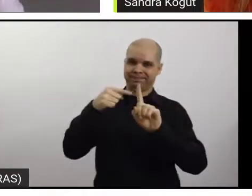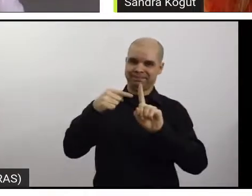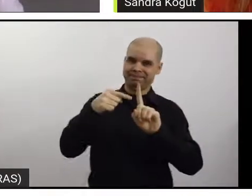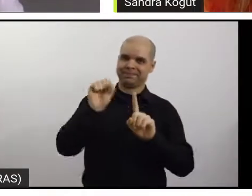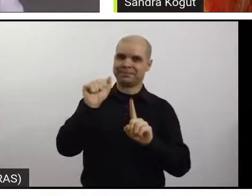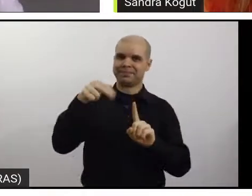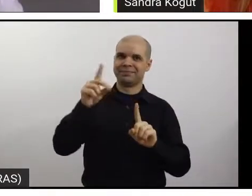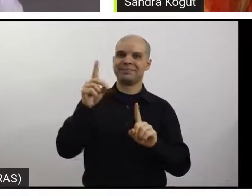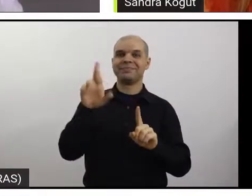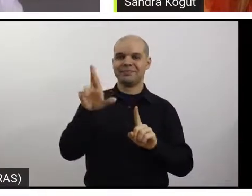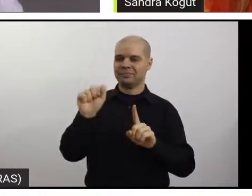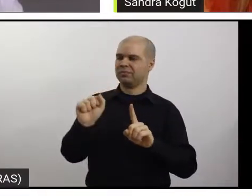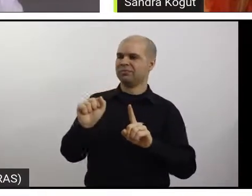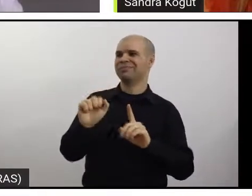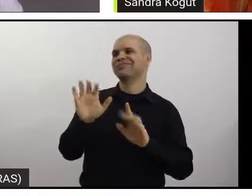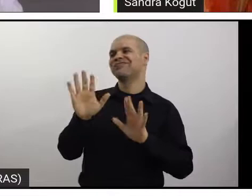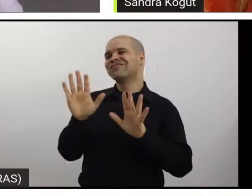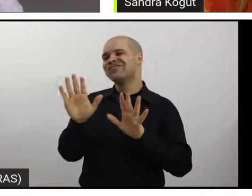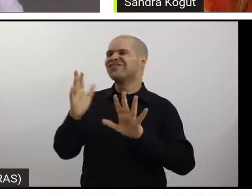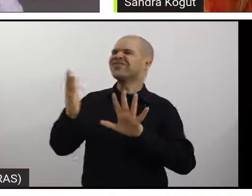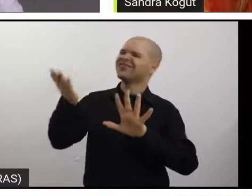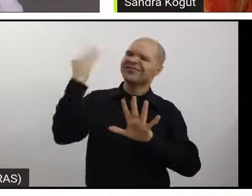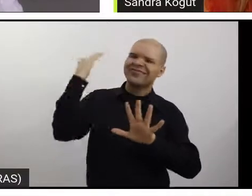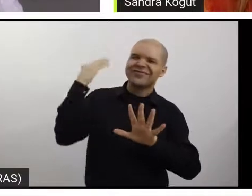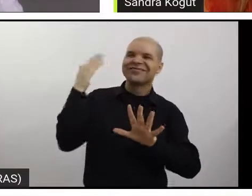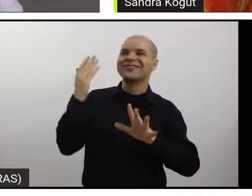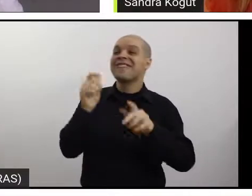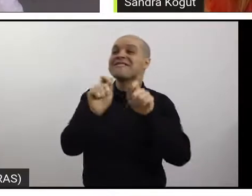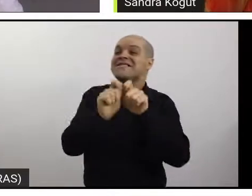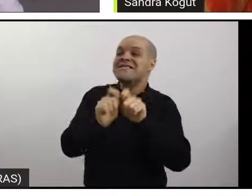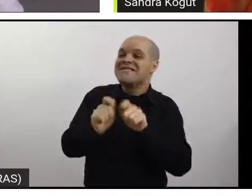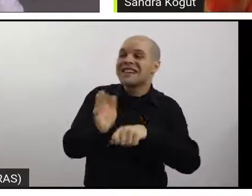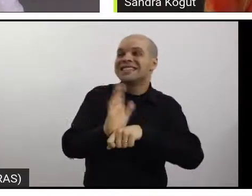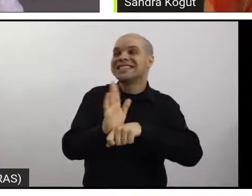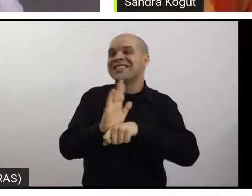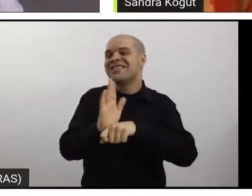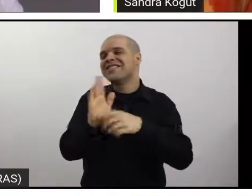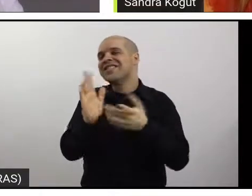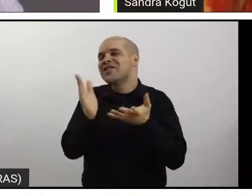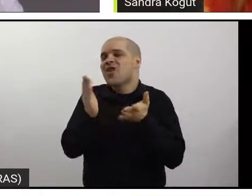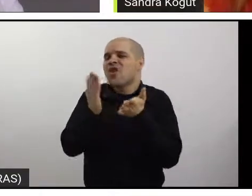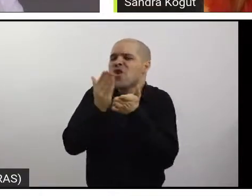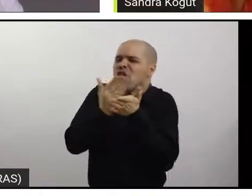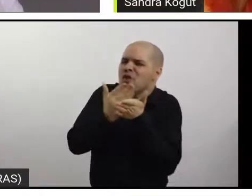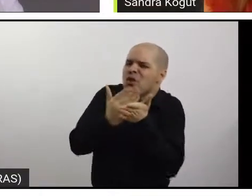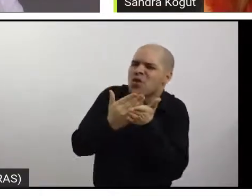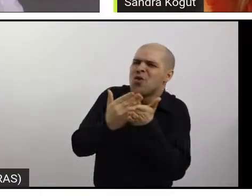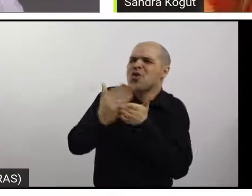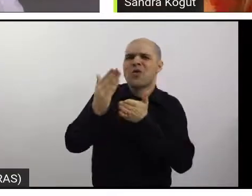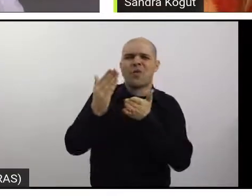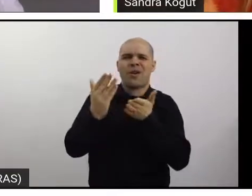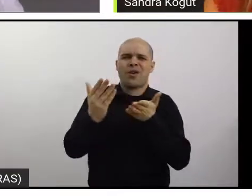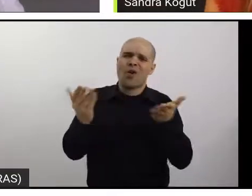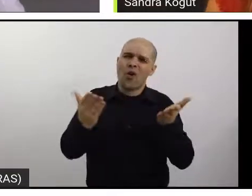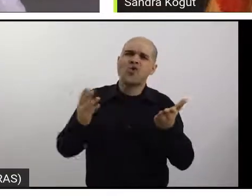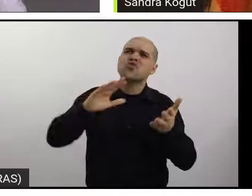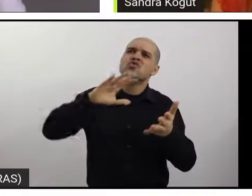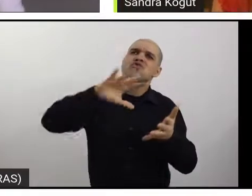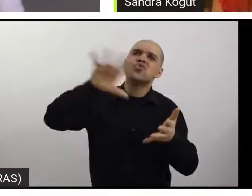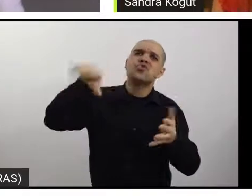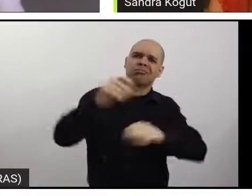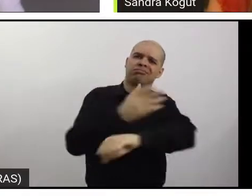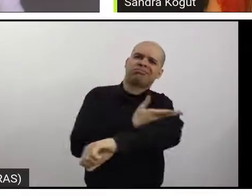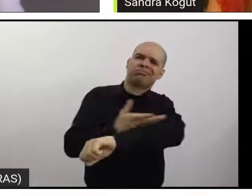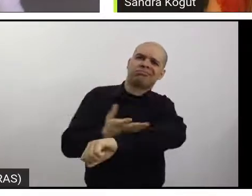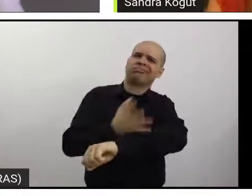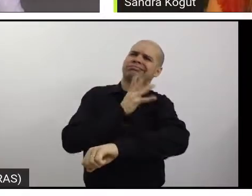virgem, tudo estava em questão. Eu achava estranho fazer uma coisa que era tão... Você podia estabelecer